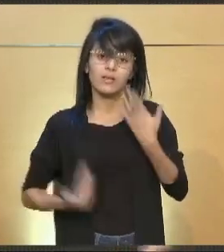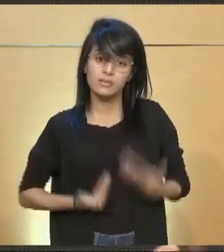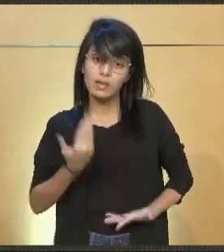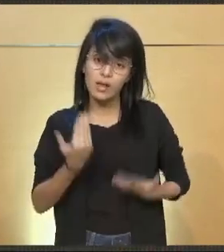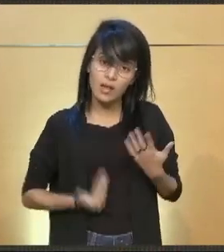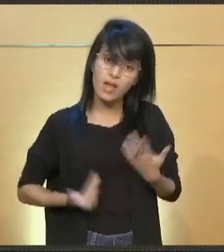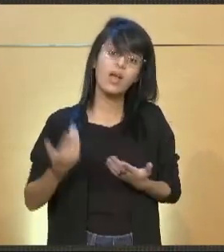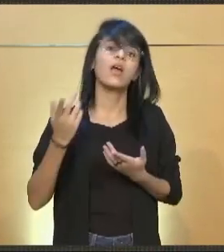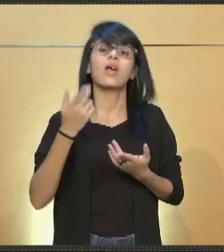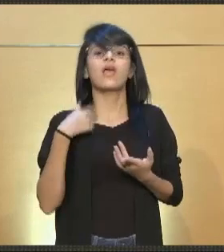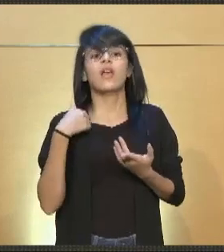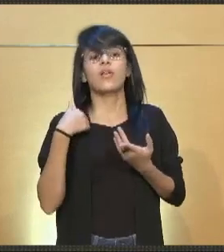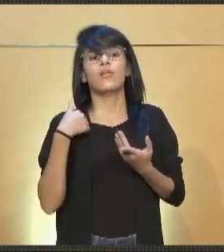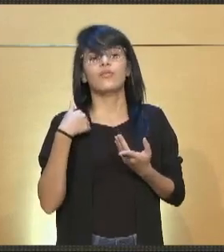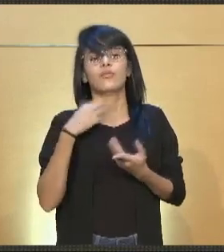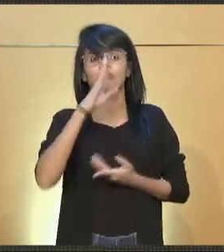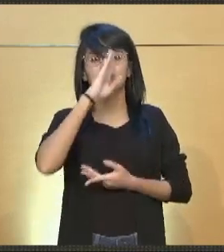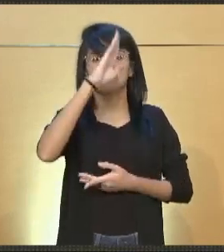mestre Sala,